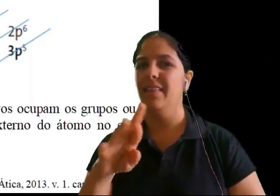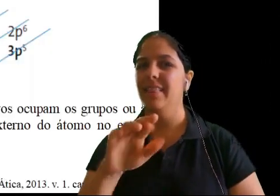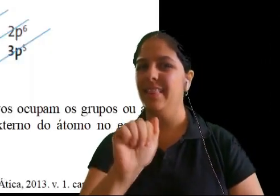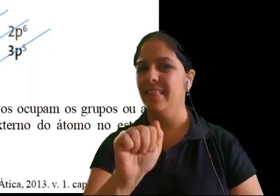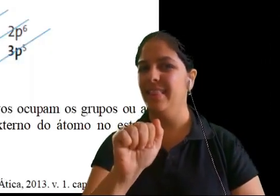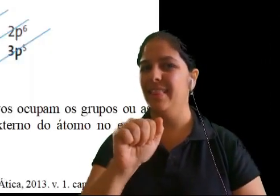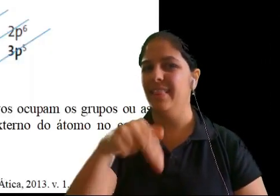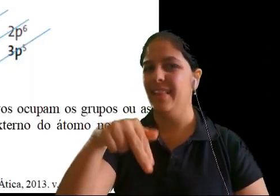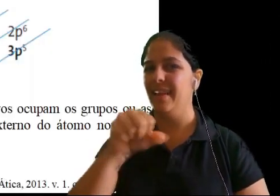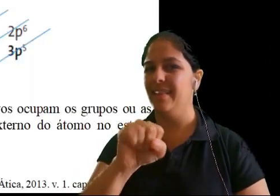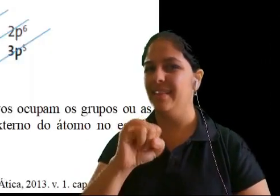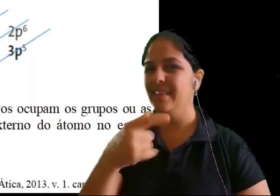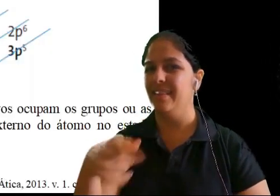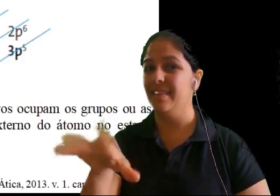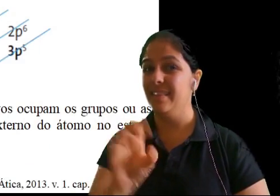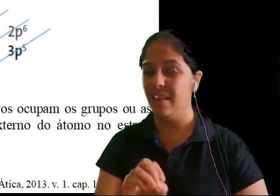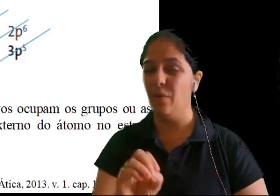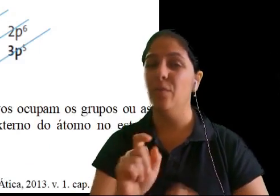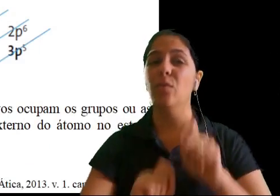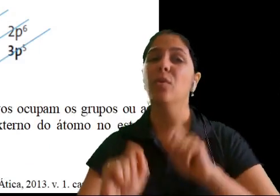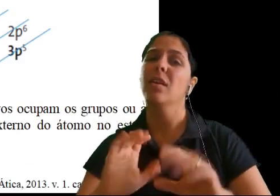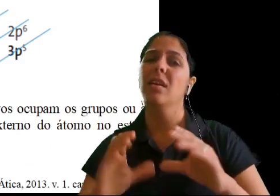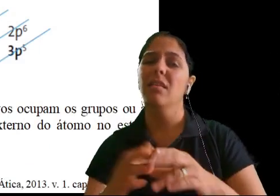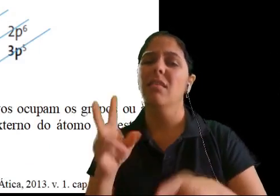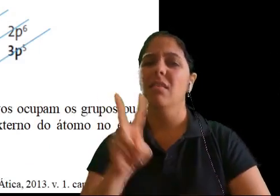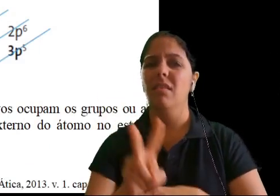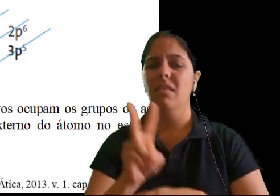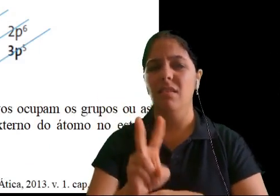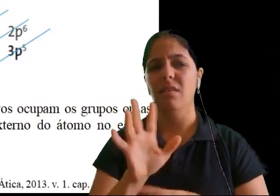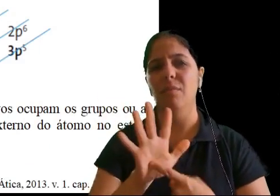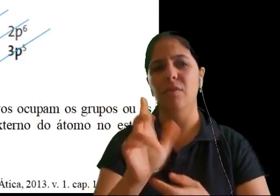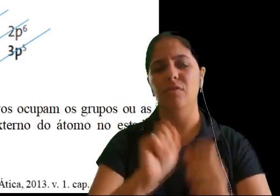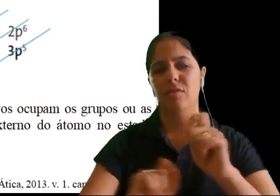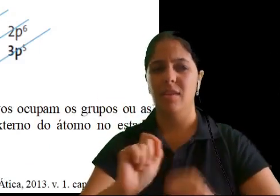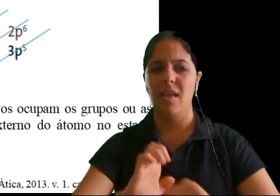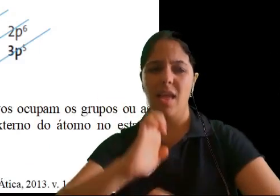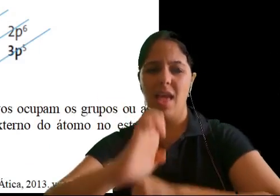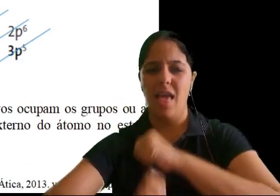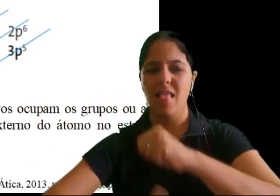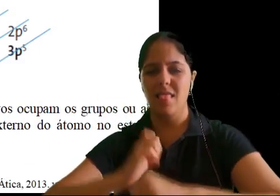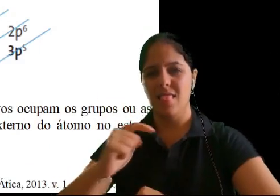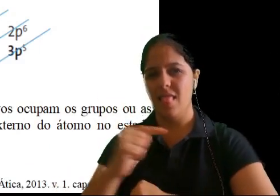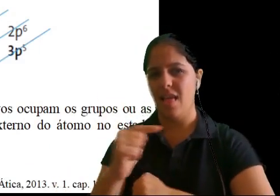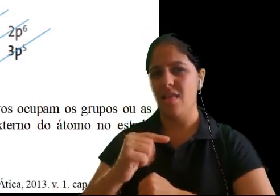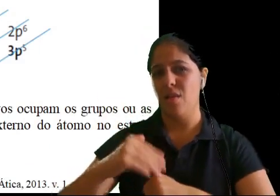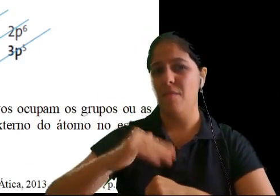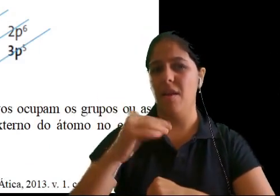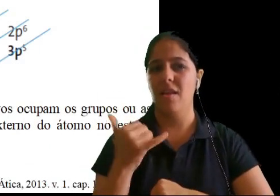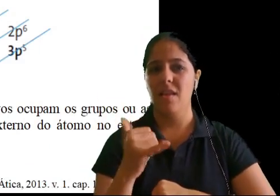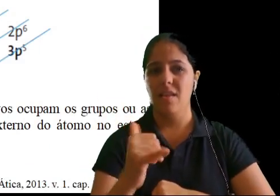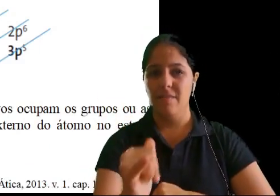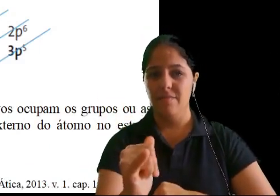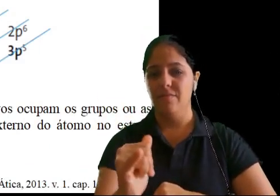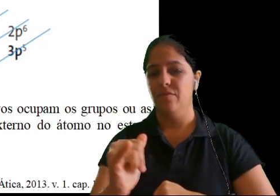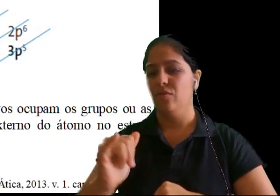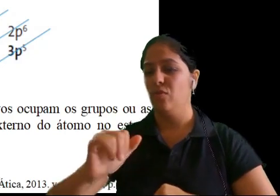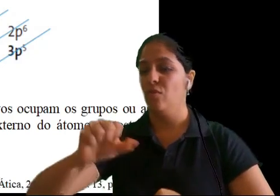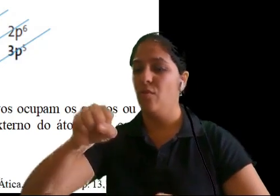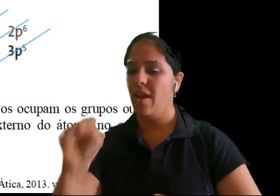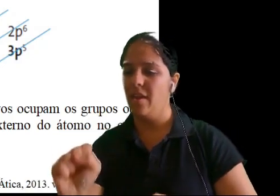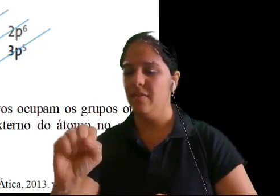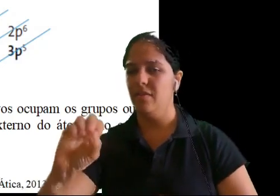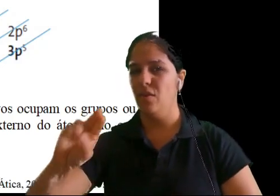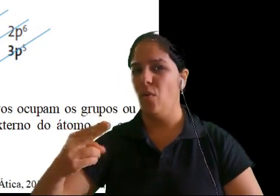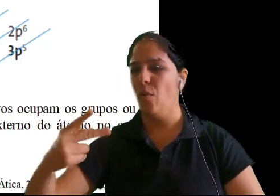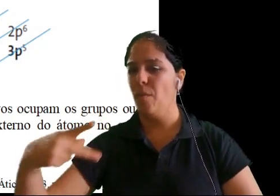elementos representativos? Seriam aqueles que apresentam o elétron mais energético em um subnível